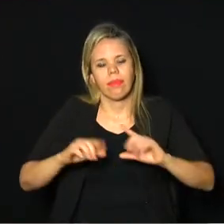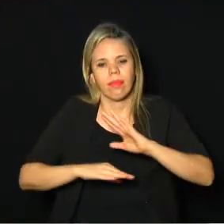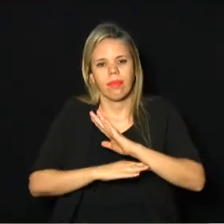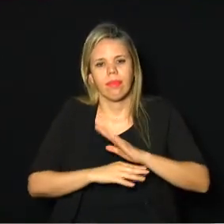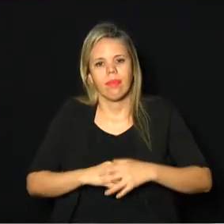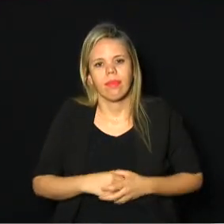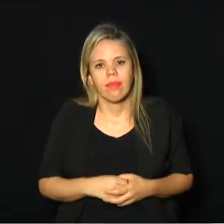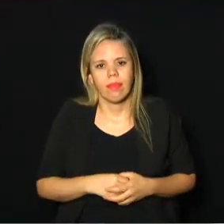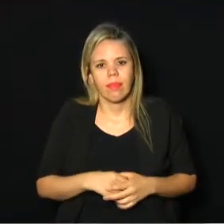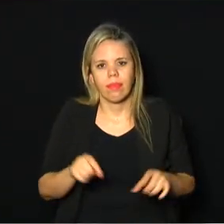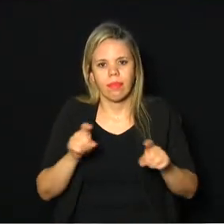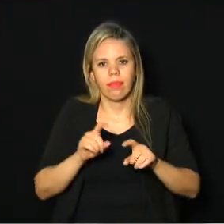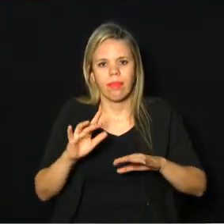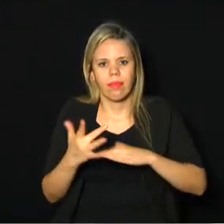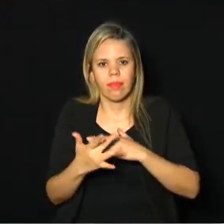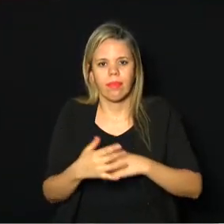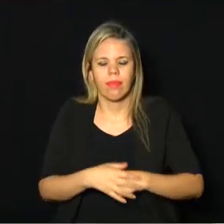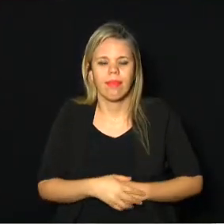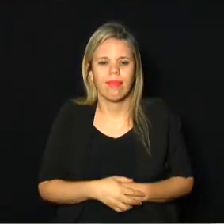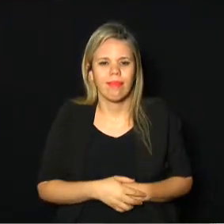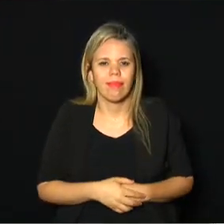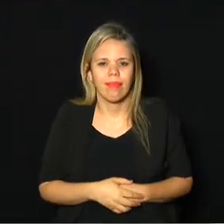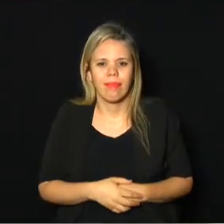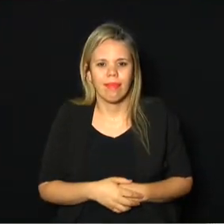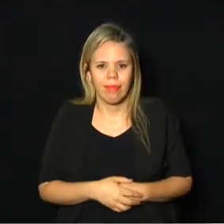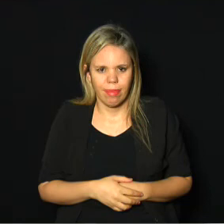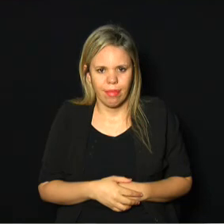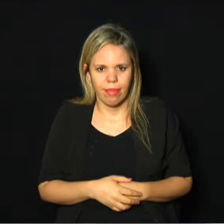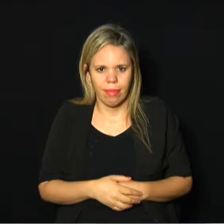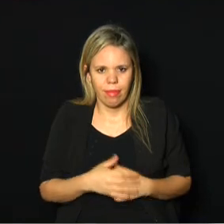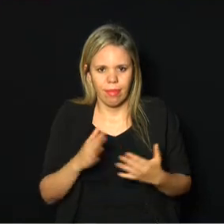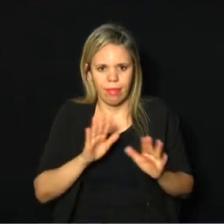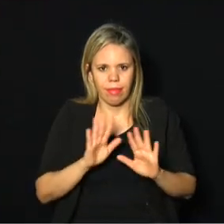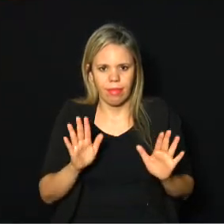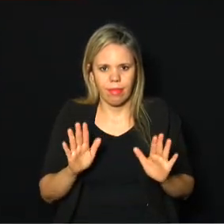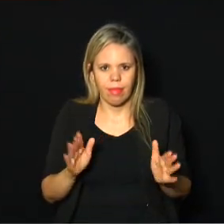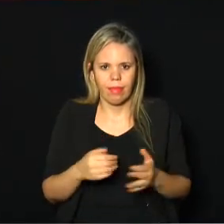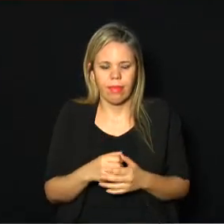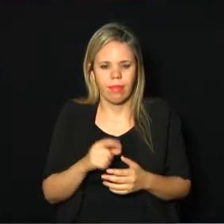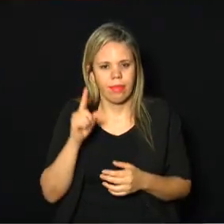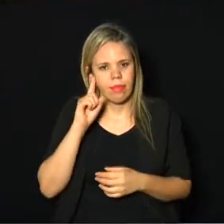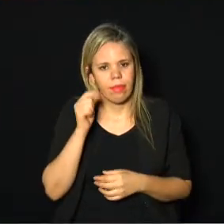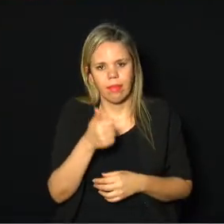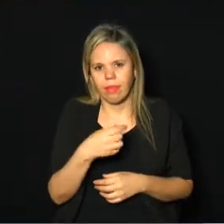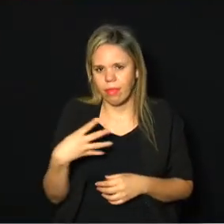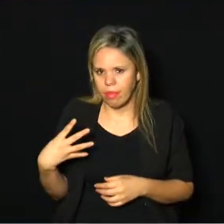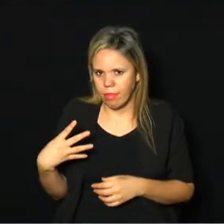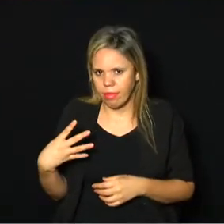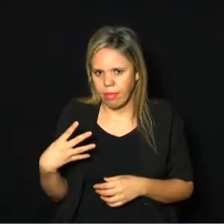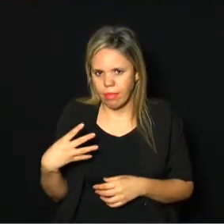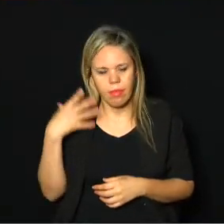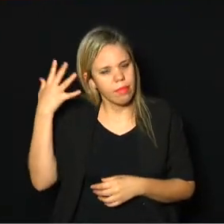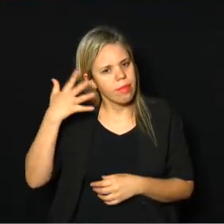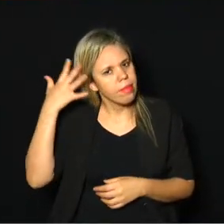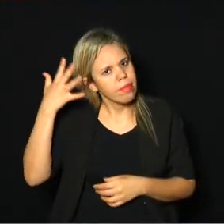Câmara, nas nossas redes sociais. É isso, e até mais, até o dia 14, no Fórum